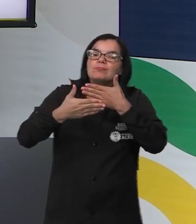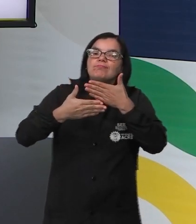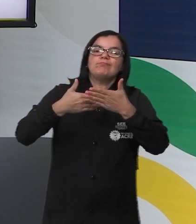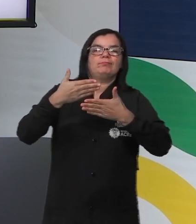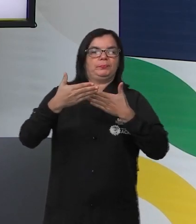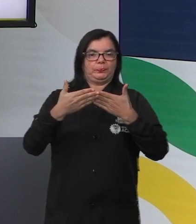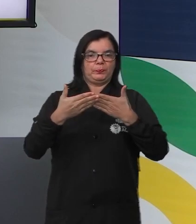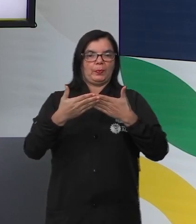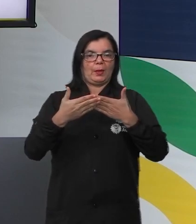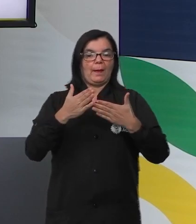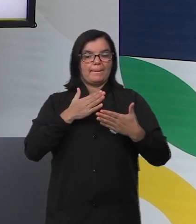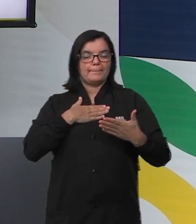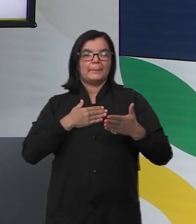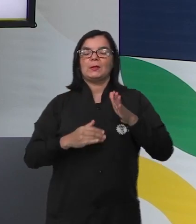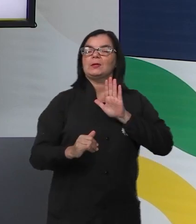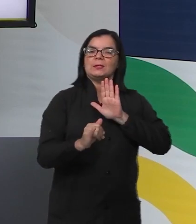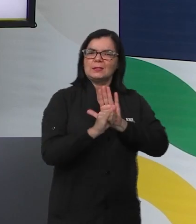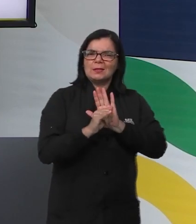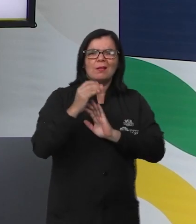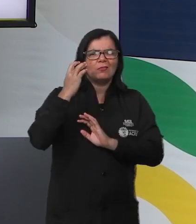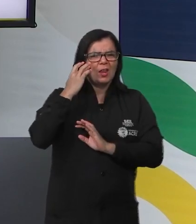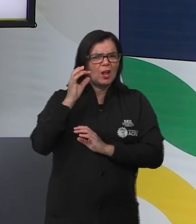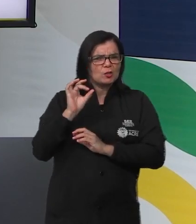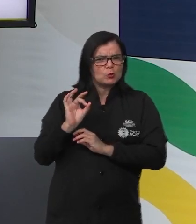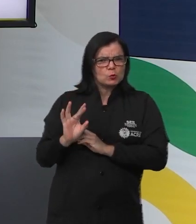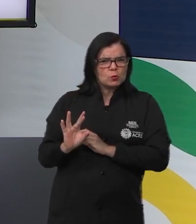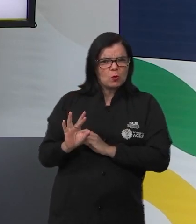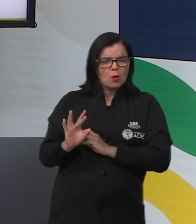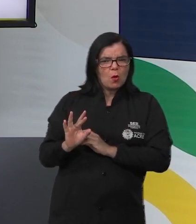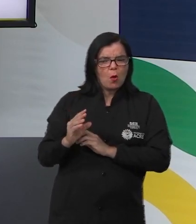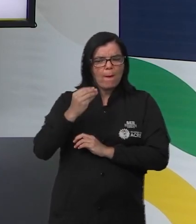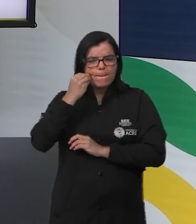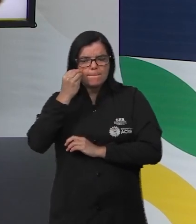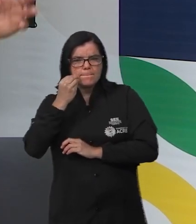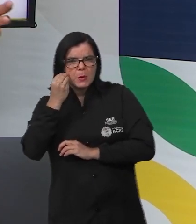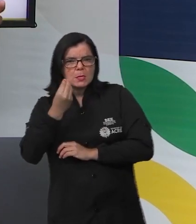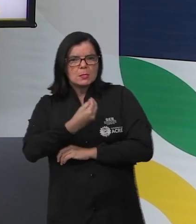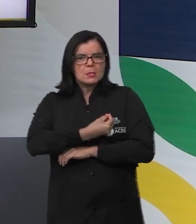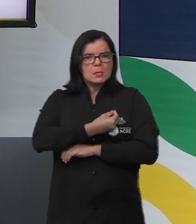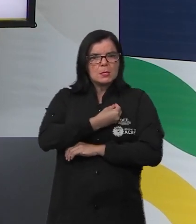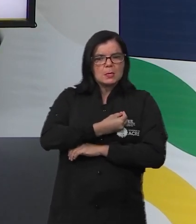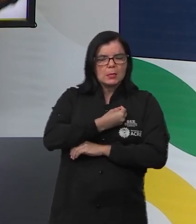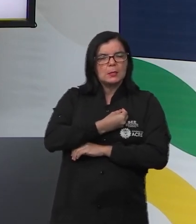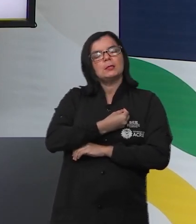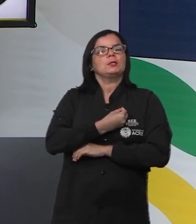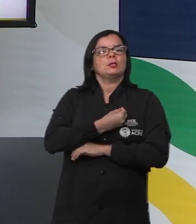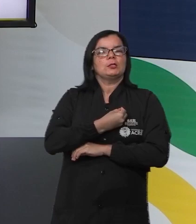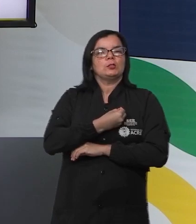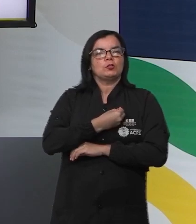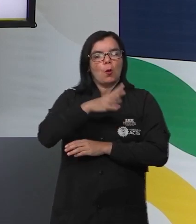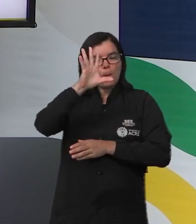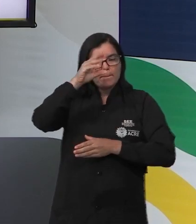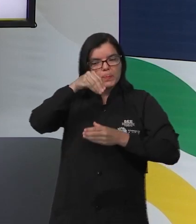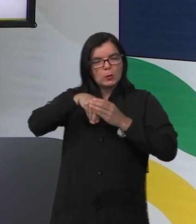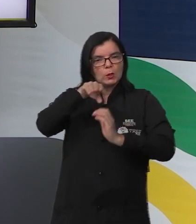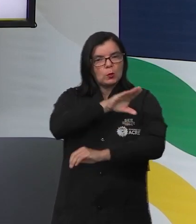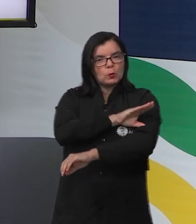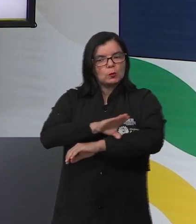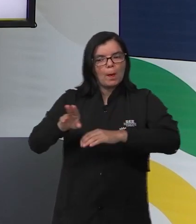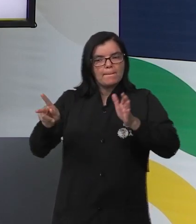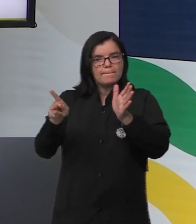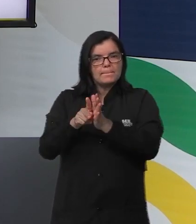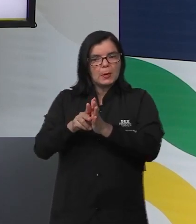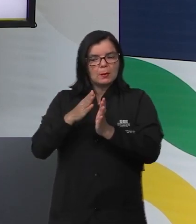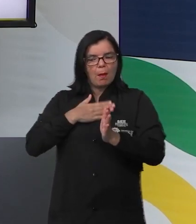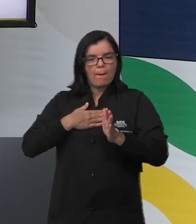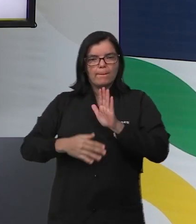fazer parte da minha identidade? Será que basta eu experienciar e vivenciar para aquilo já ser culturalmente pertencente à